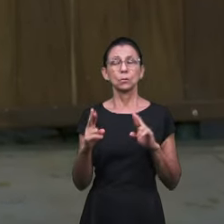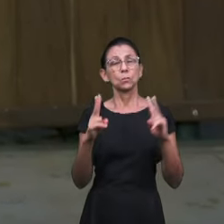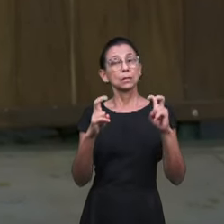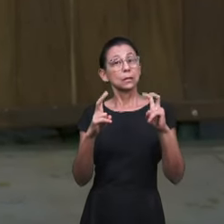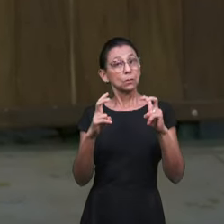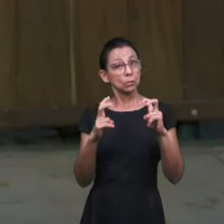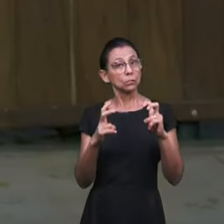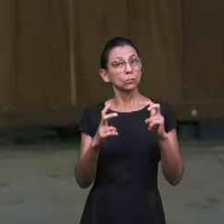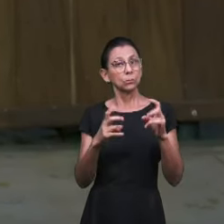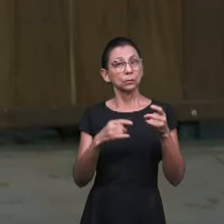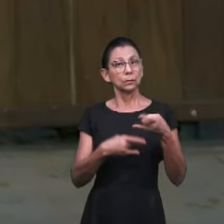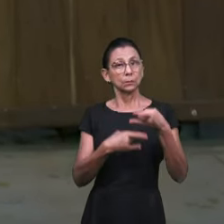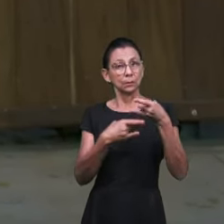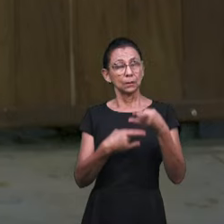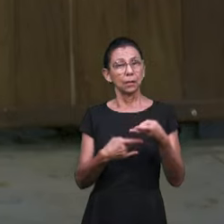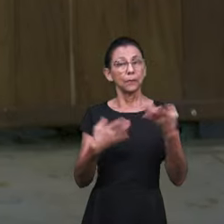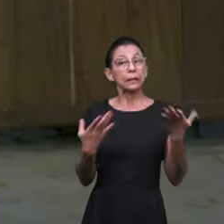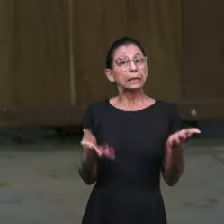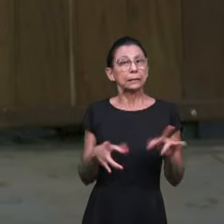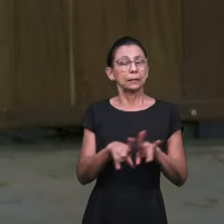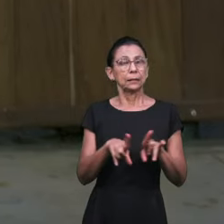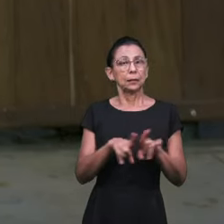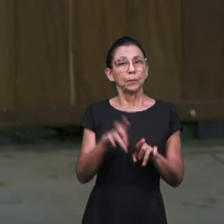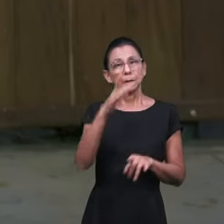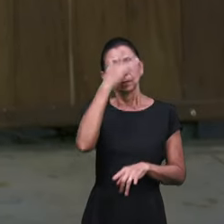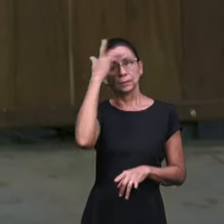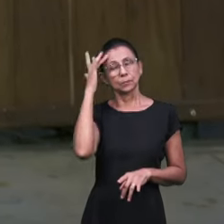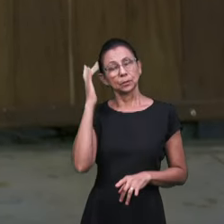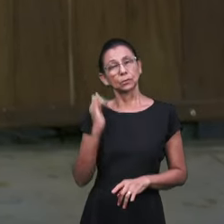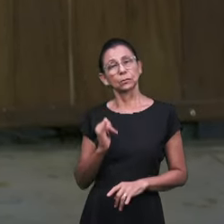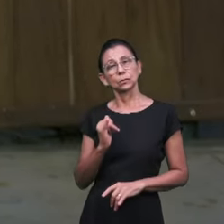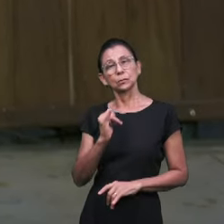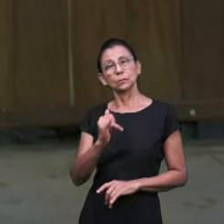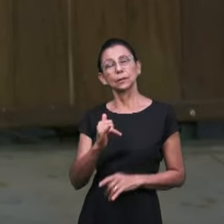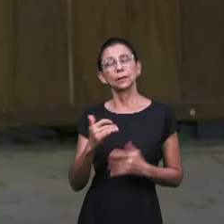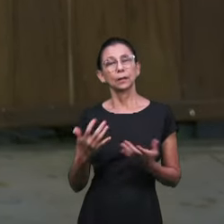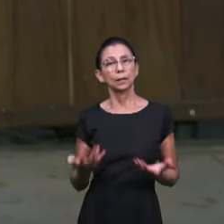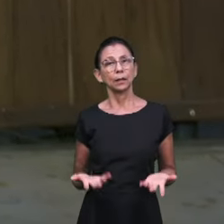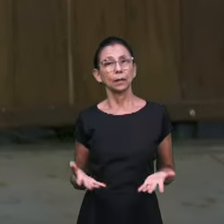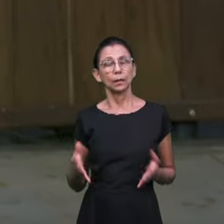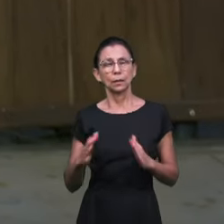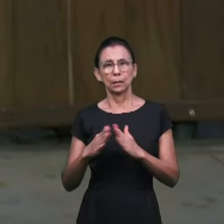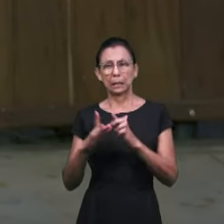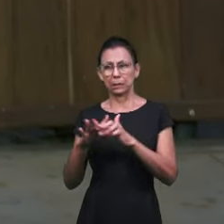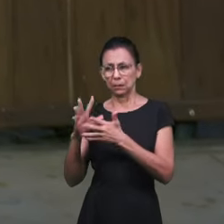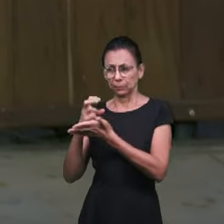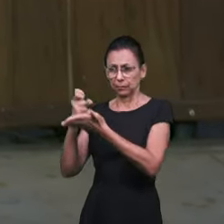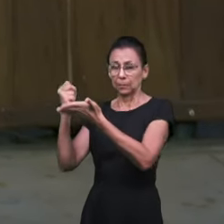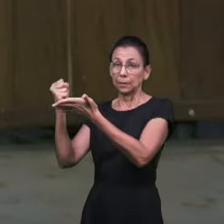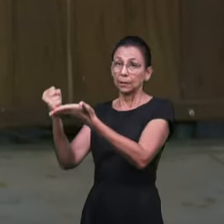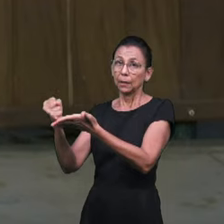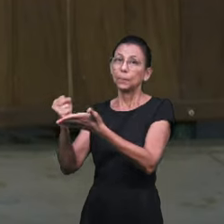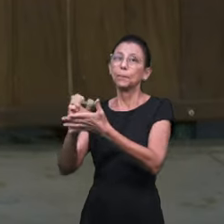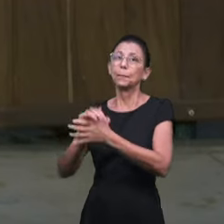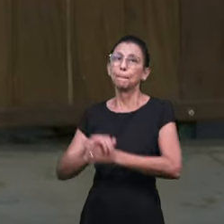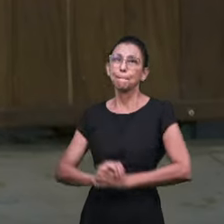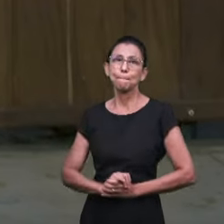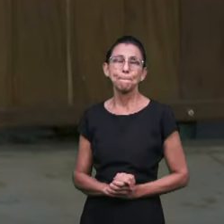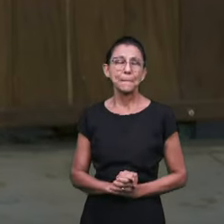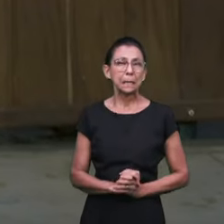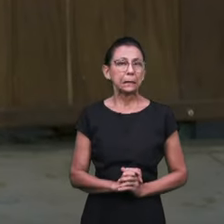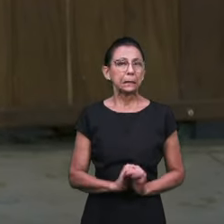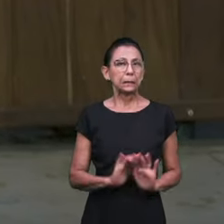e inclusive as pessoas falando, como estão falando hoje também, sobre o arrebatamento da igreja, isso com comentários